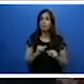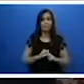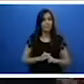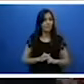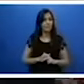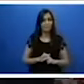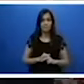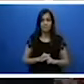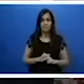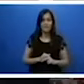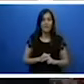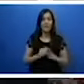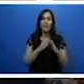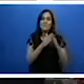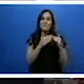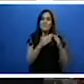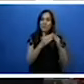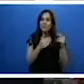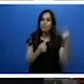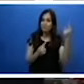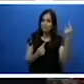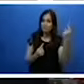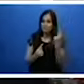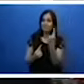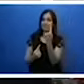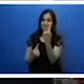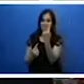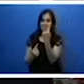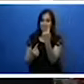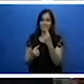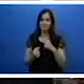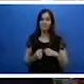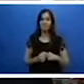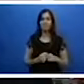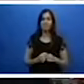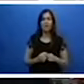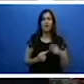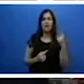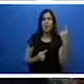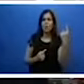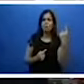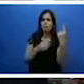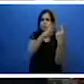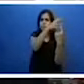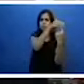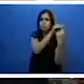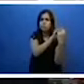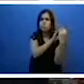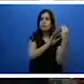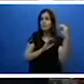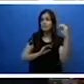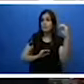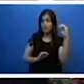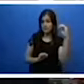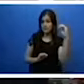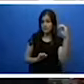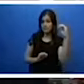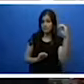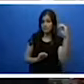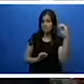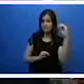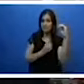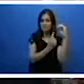são suficientes. Então, eu vou buscar recurso aqui na centena. Então, vamos lá. Tiro 1, como só tinha